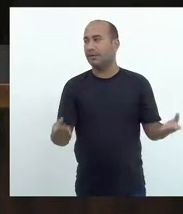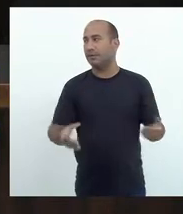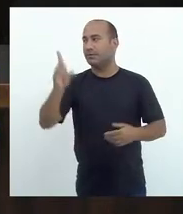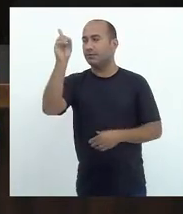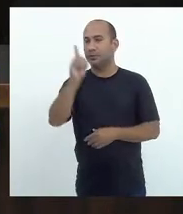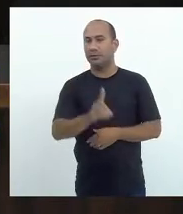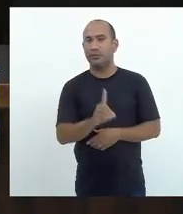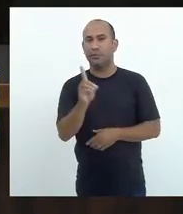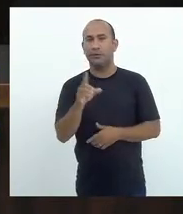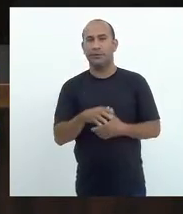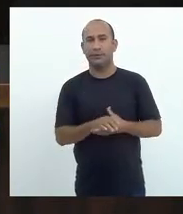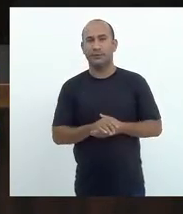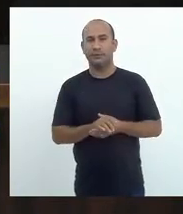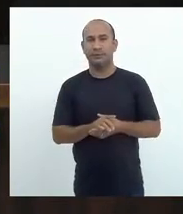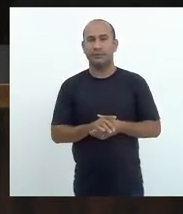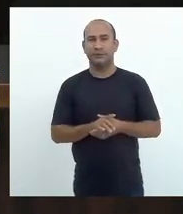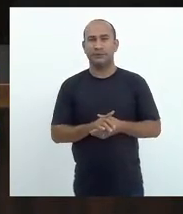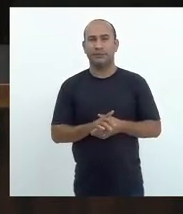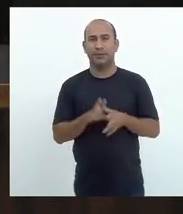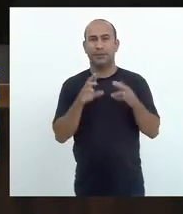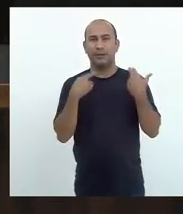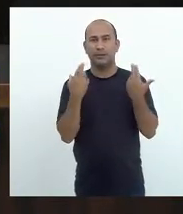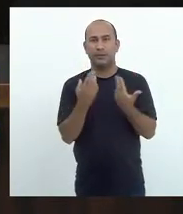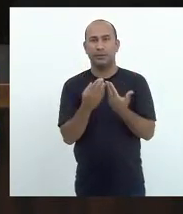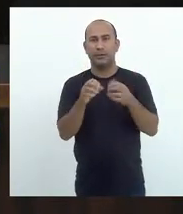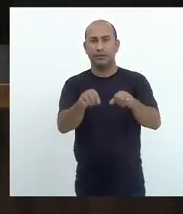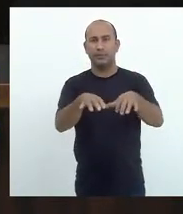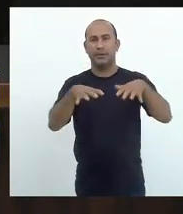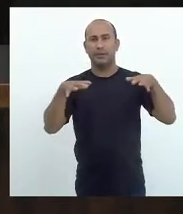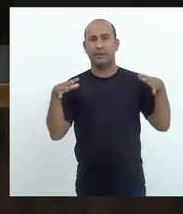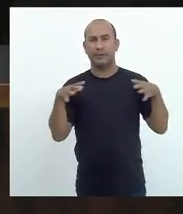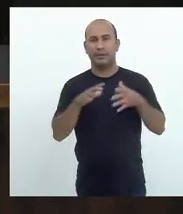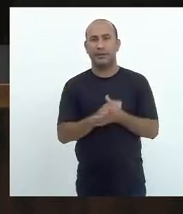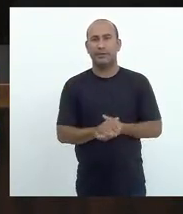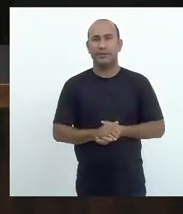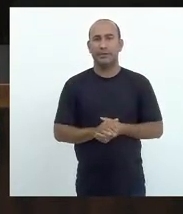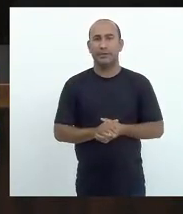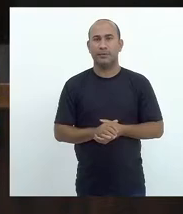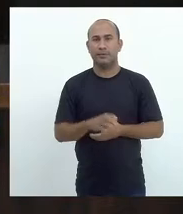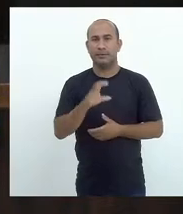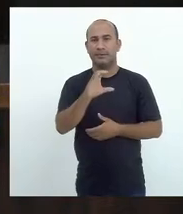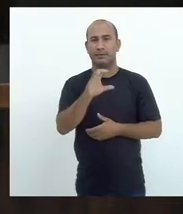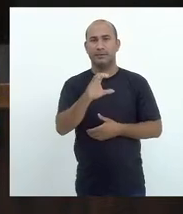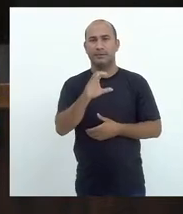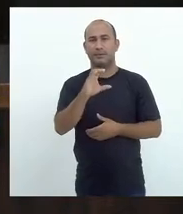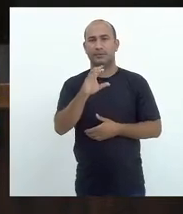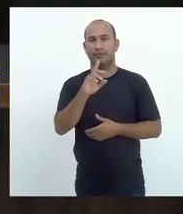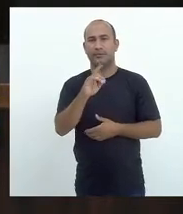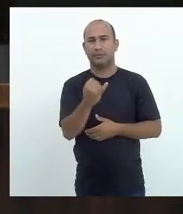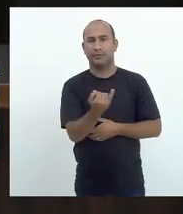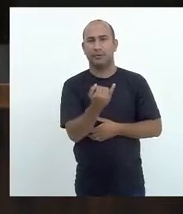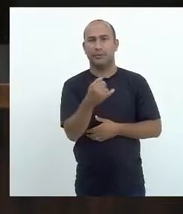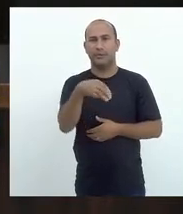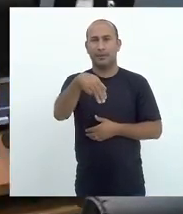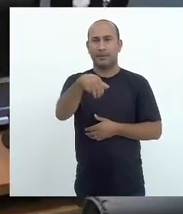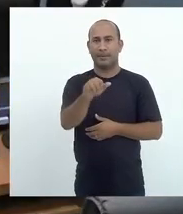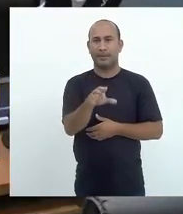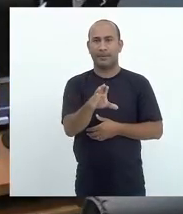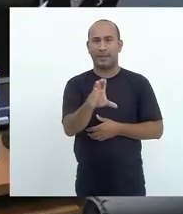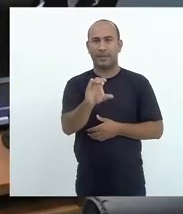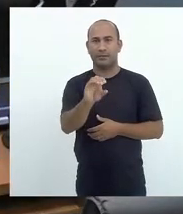as emendas de plenário. Para emitir o parecer pela CCJ, deputado Márcio Pacheco.